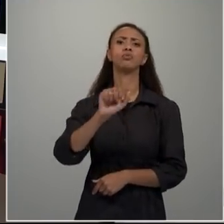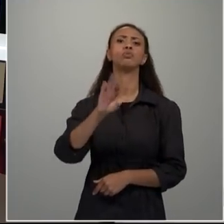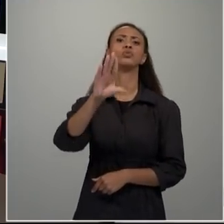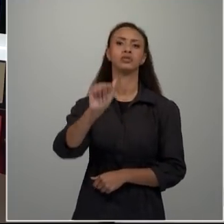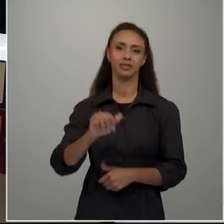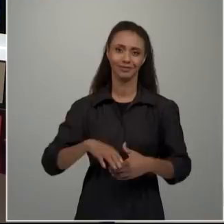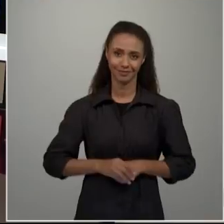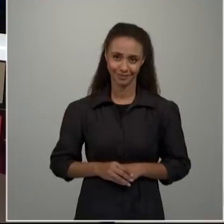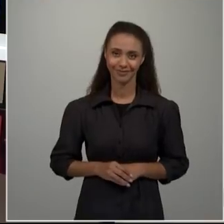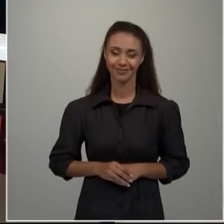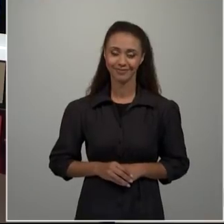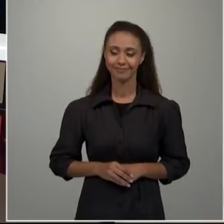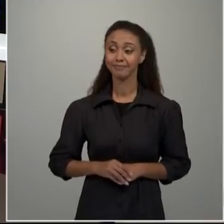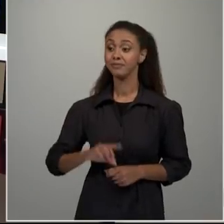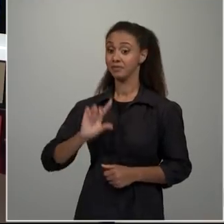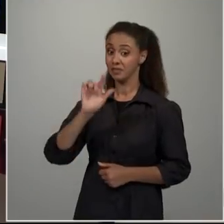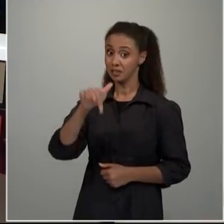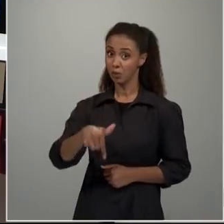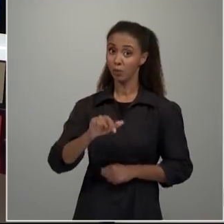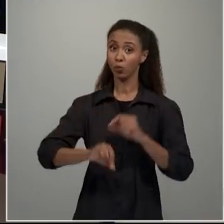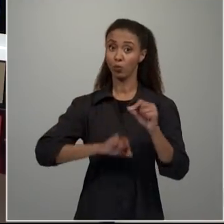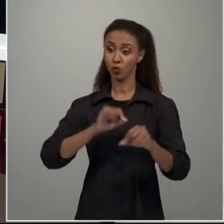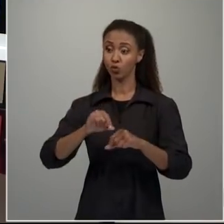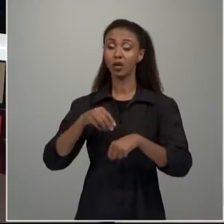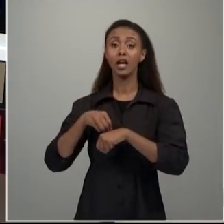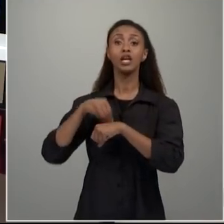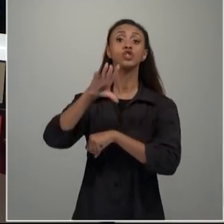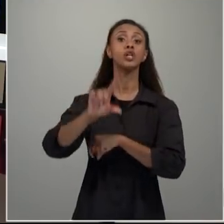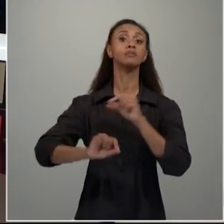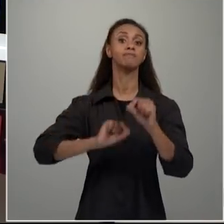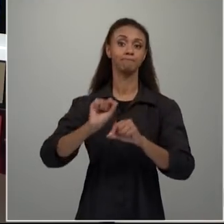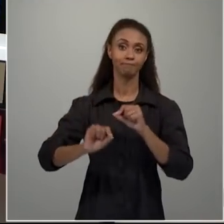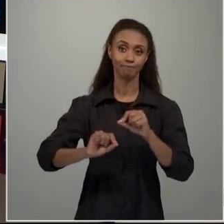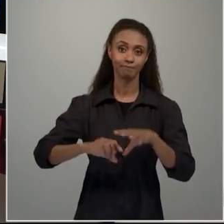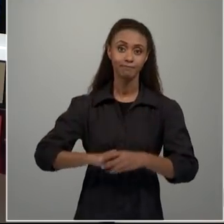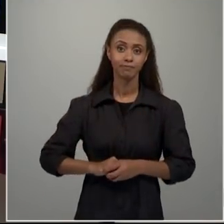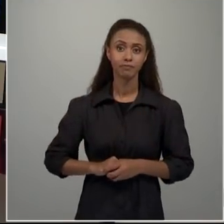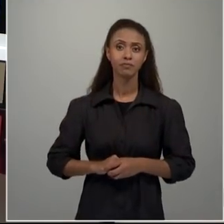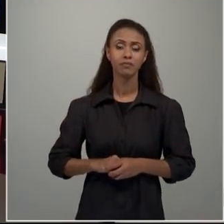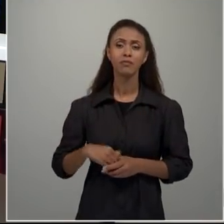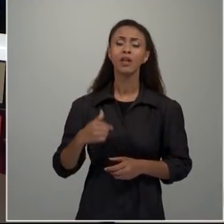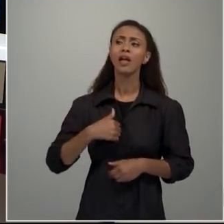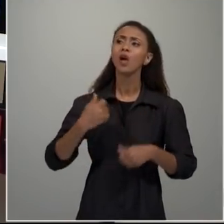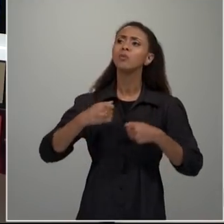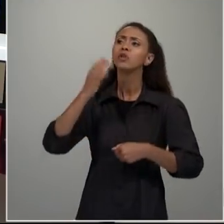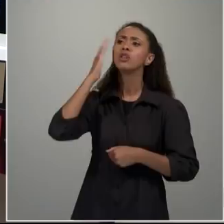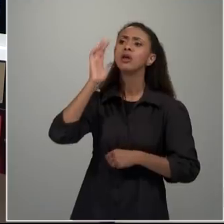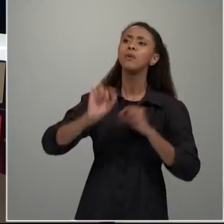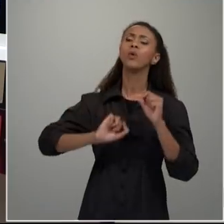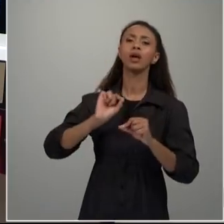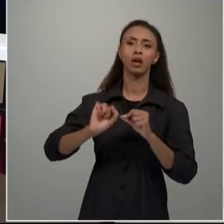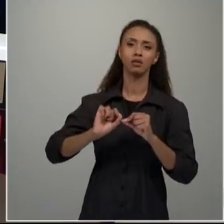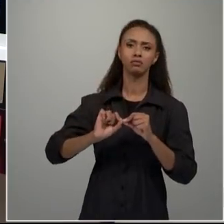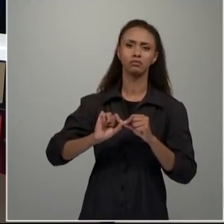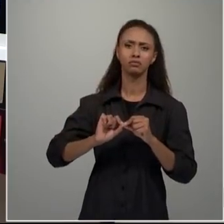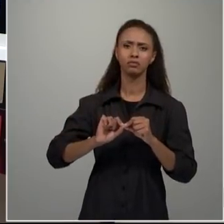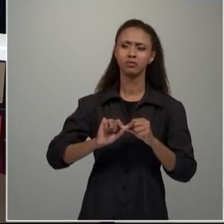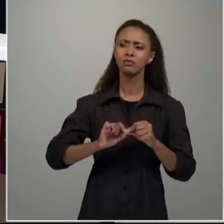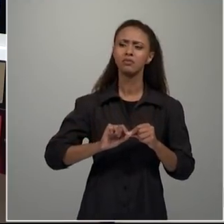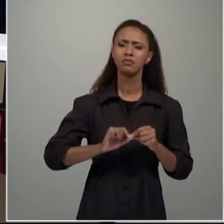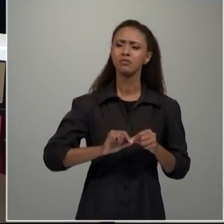texto foi publicado que a dica que vai trazer pra mim do que o que eu preciso saber de novo a tipologia textual ela é